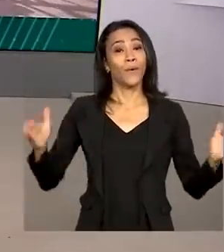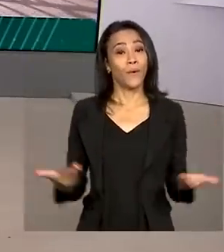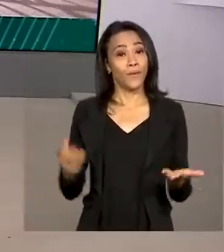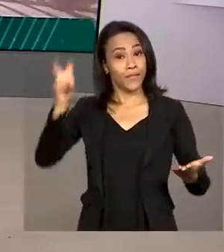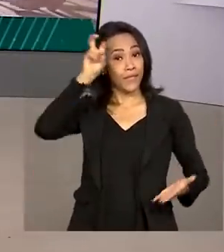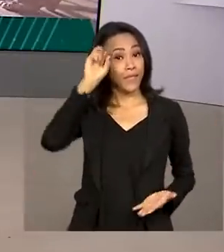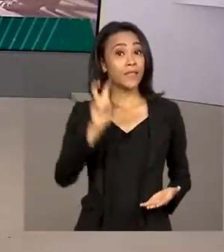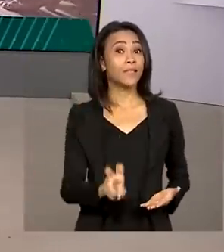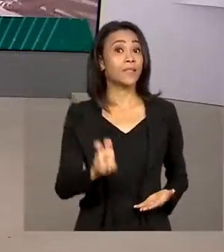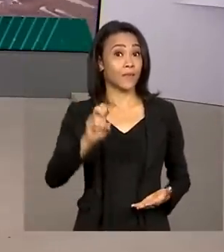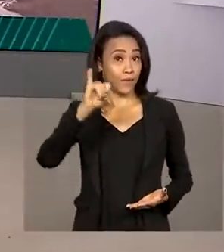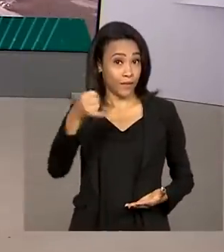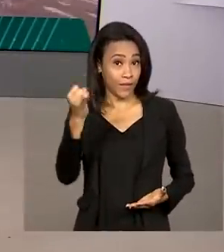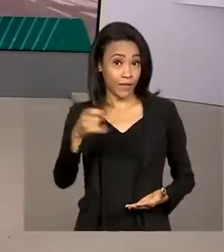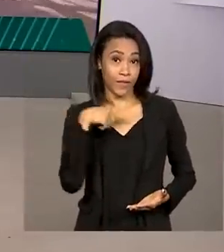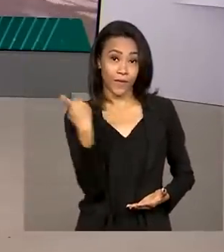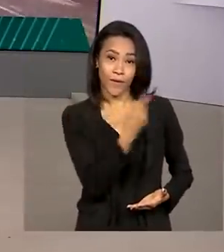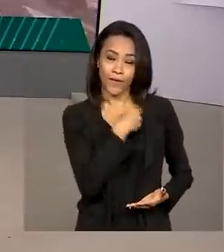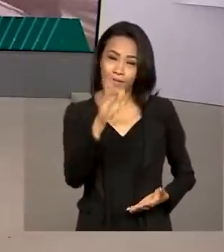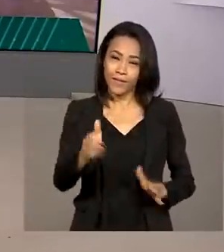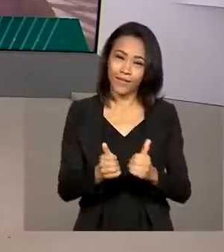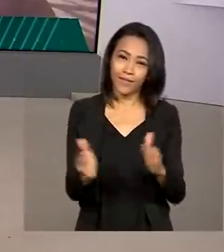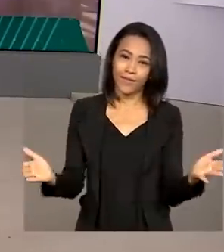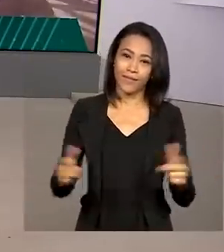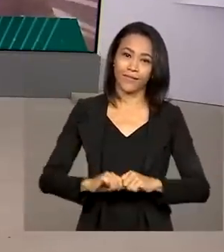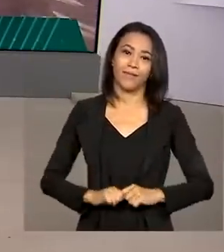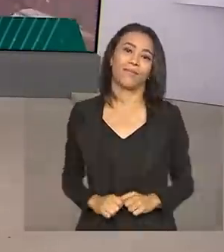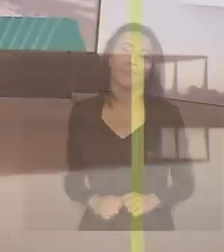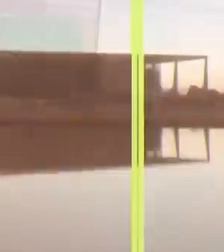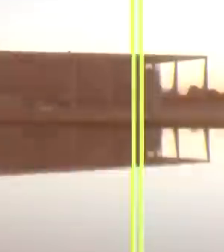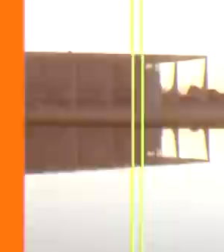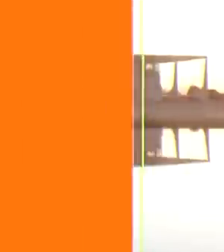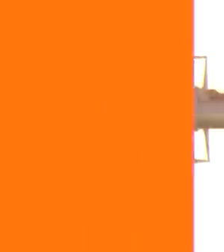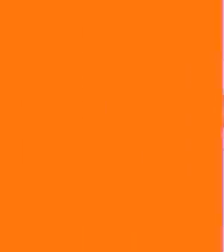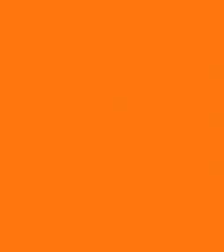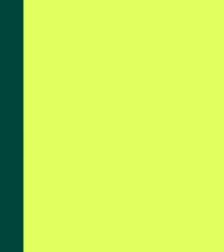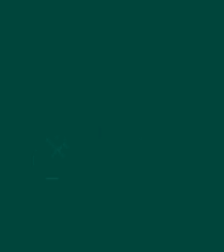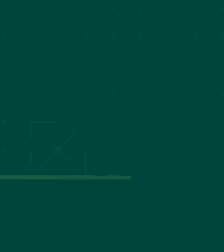5 de Janeiro o Brasil em dia já está no ar